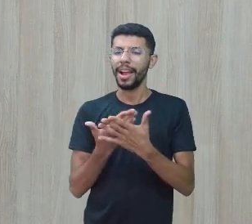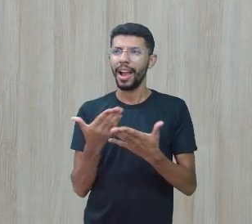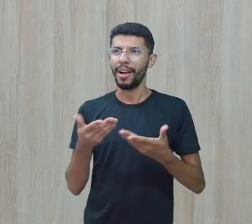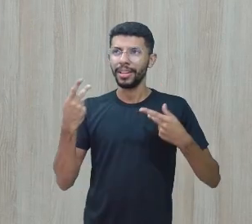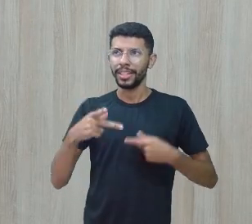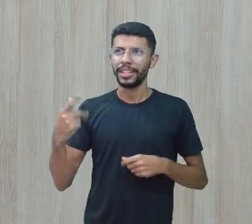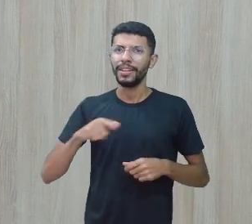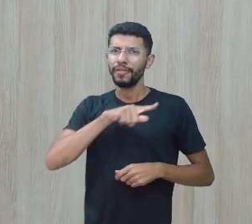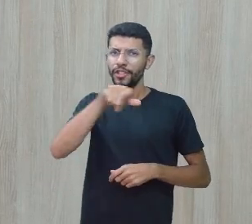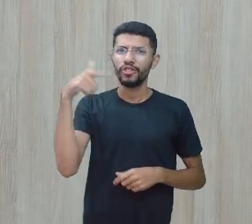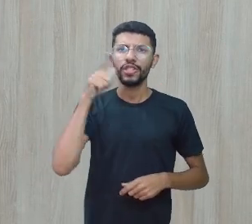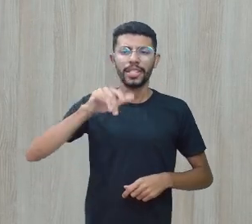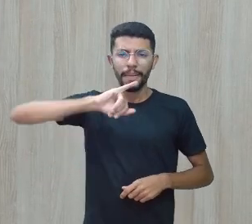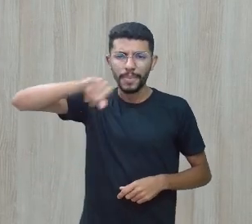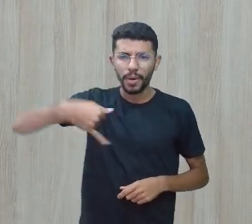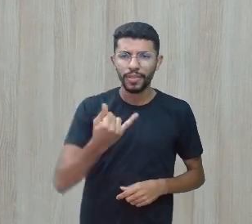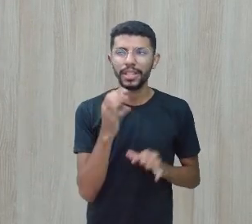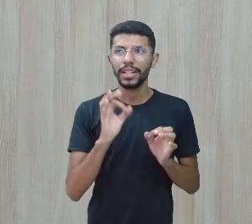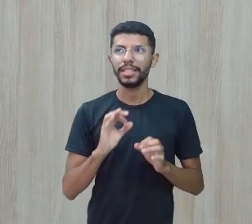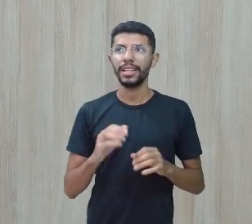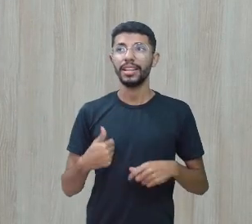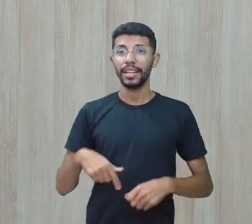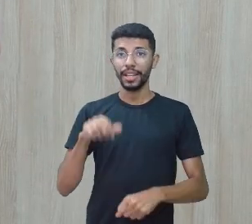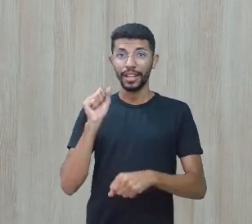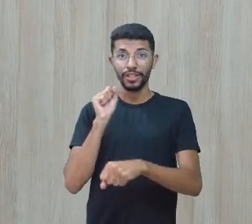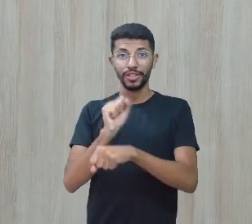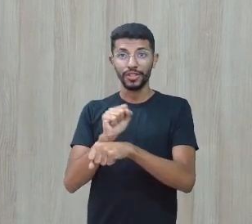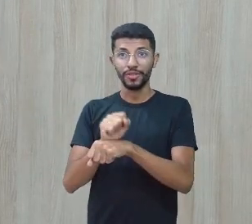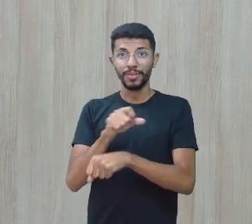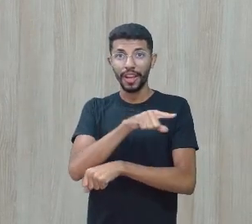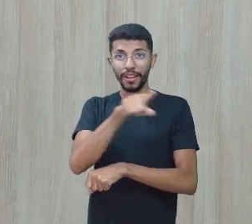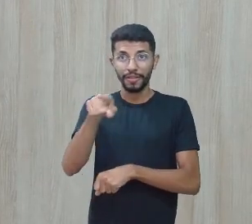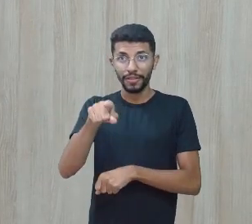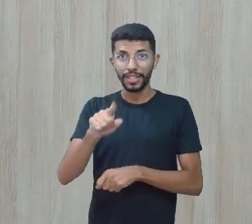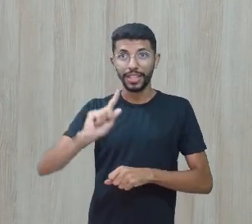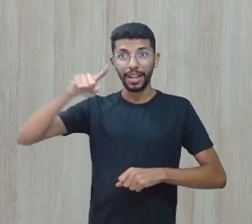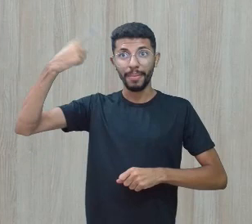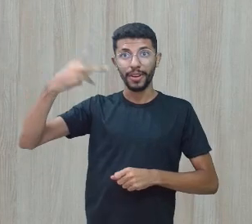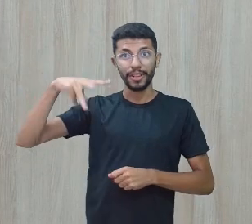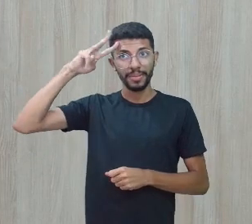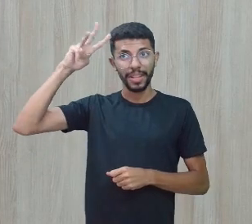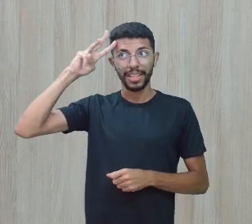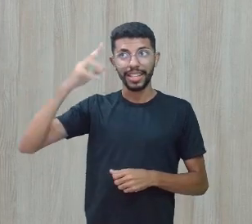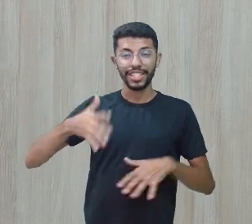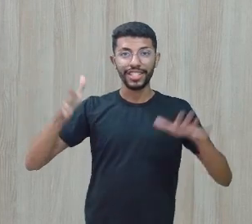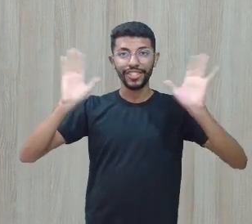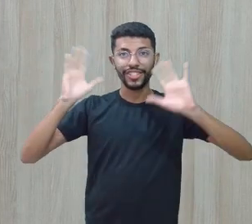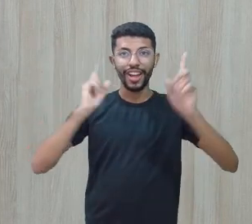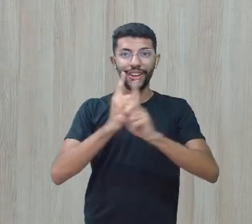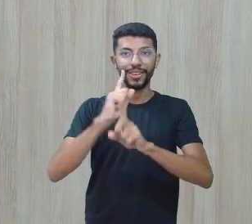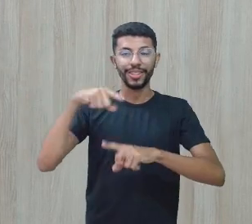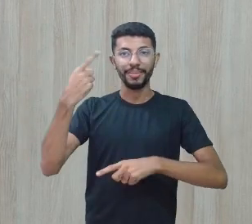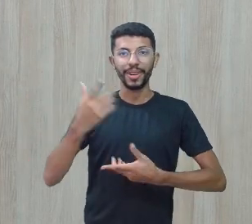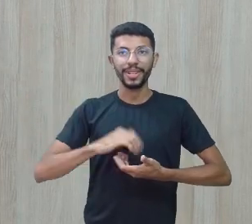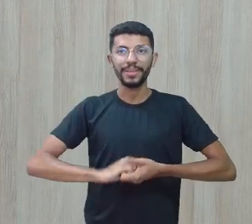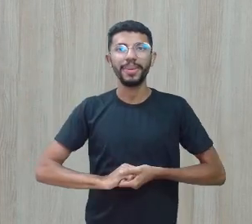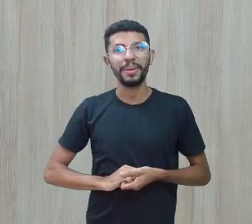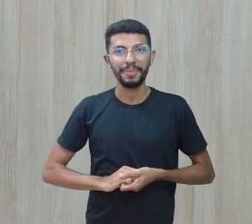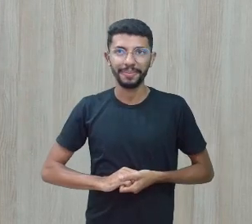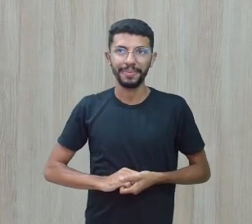sido proveitosa para vocês e eu aguardo vocês na próxima terça-feira. Até a próxima, gente!